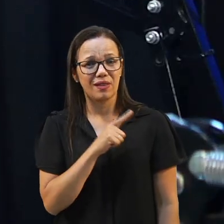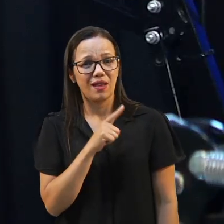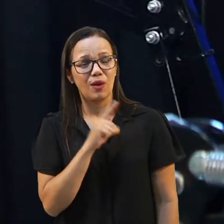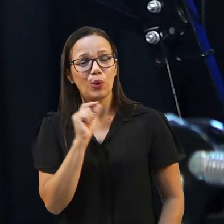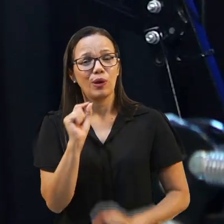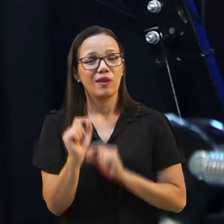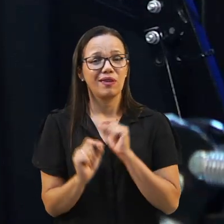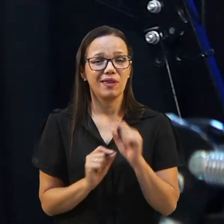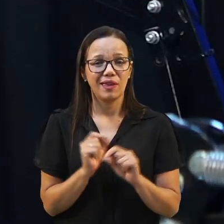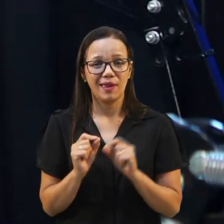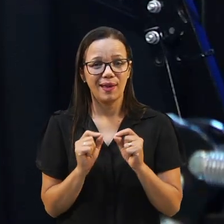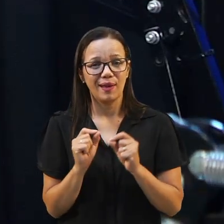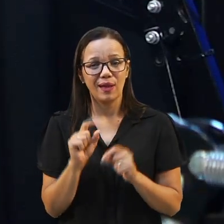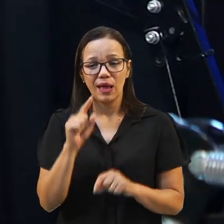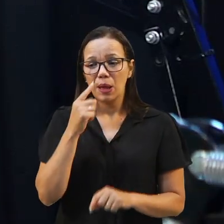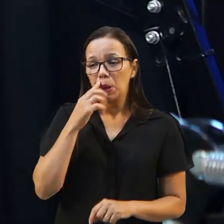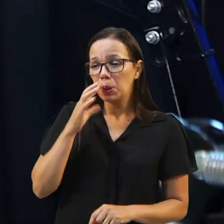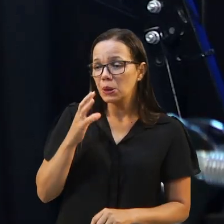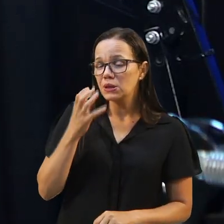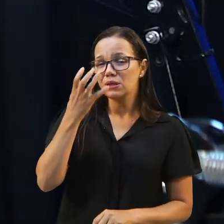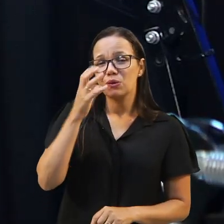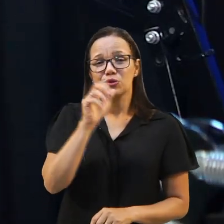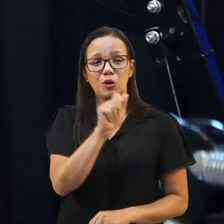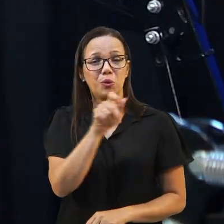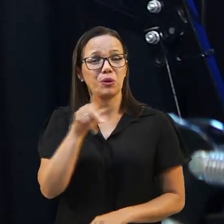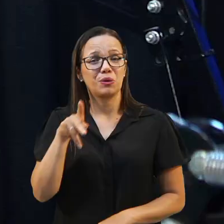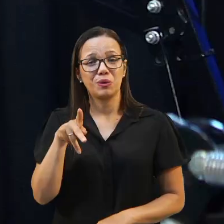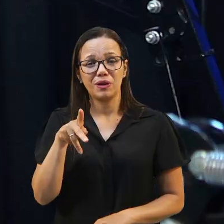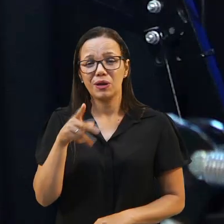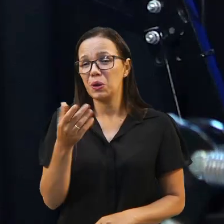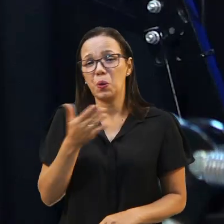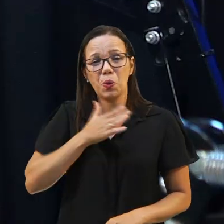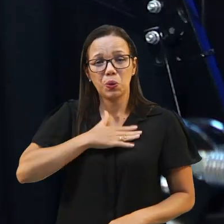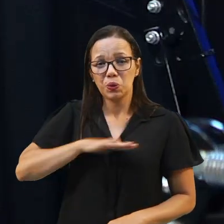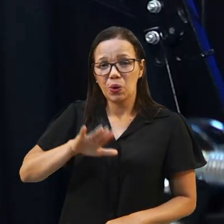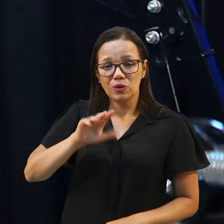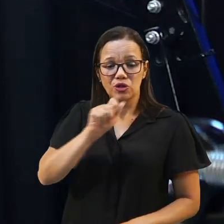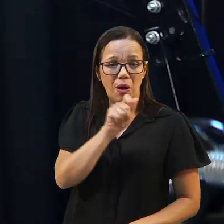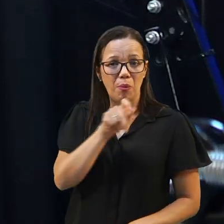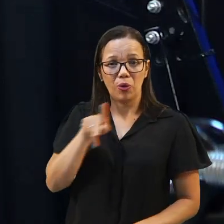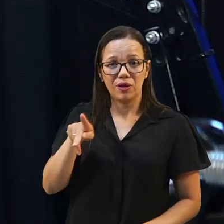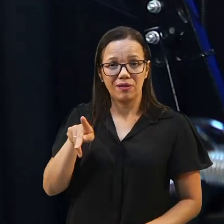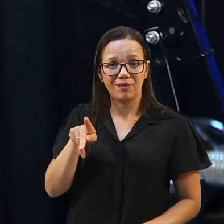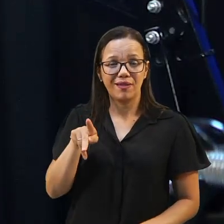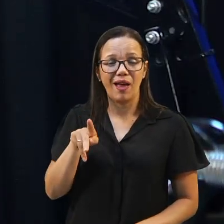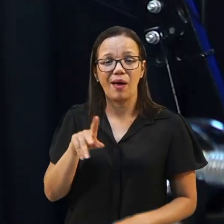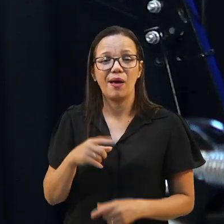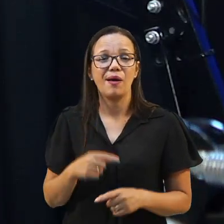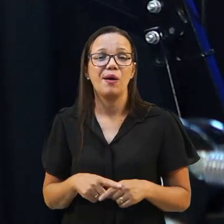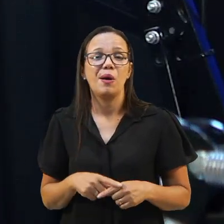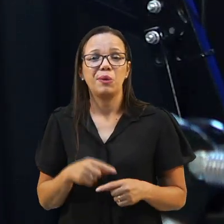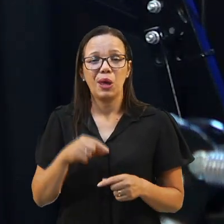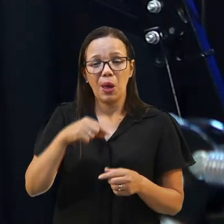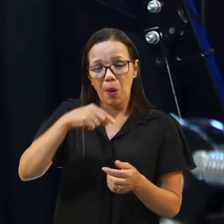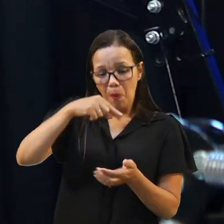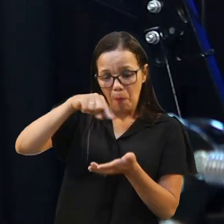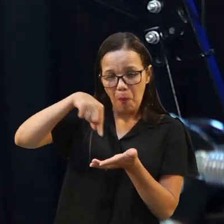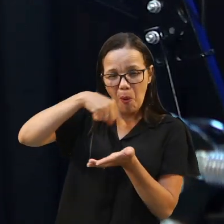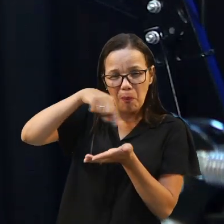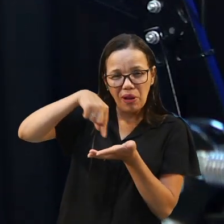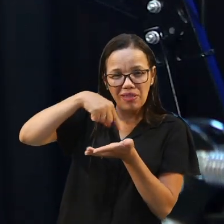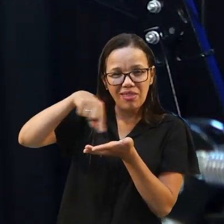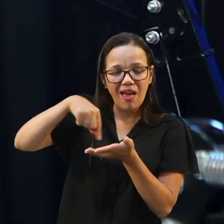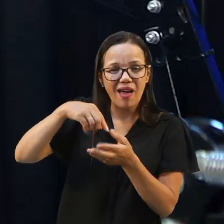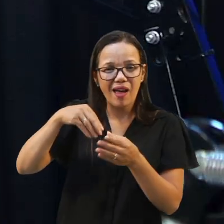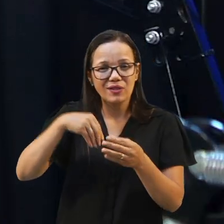de decisão de aposentadoria, que não foram boas, né? Em termos de mobilidade, em termos de qualidade